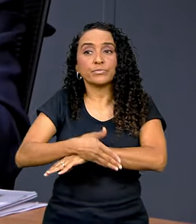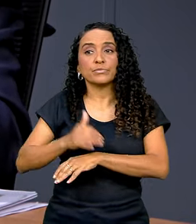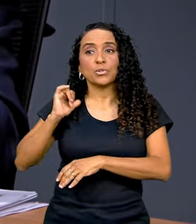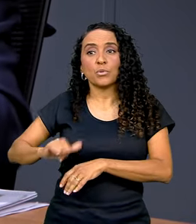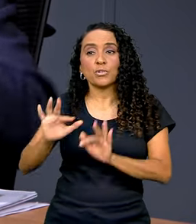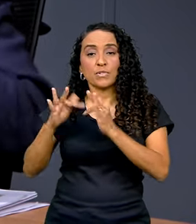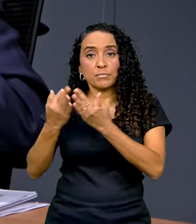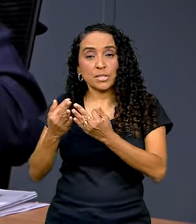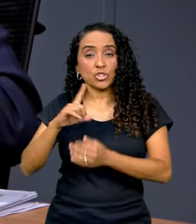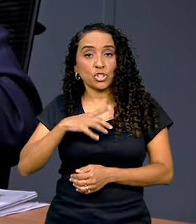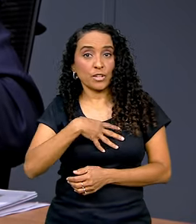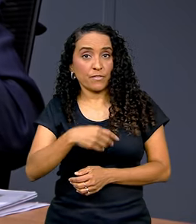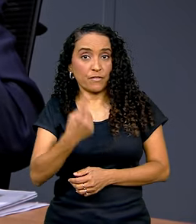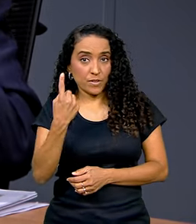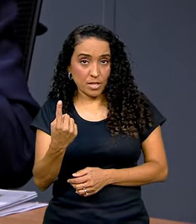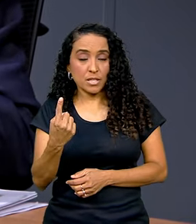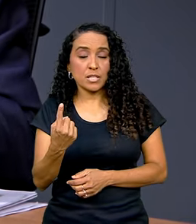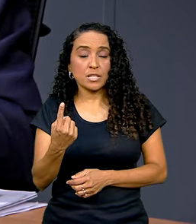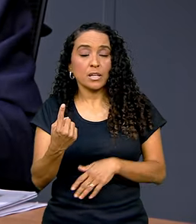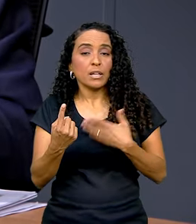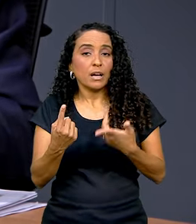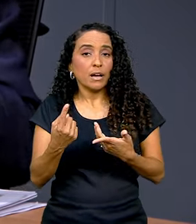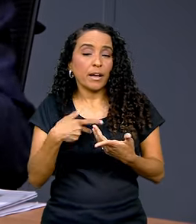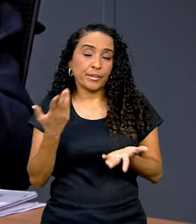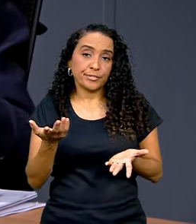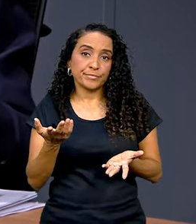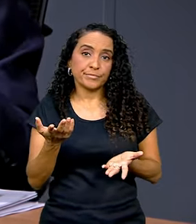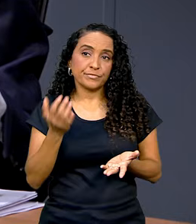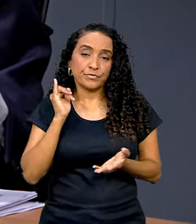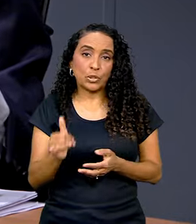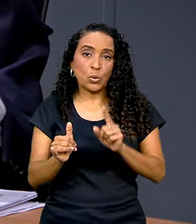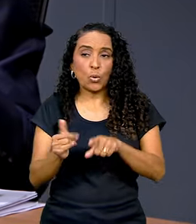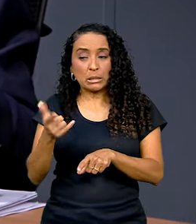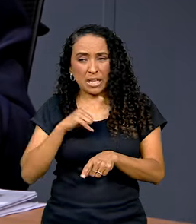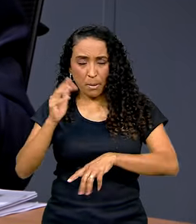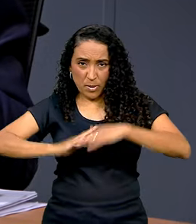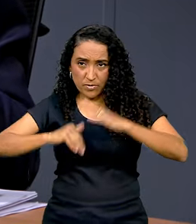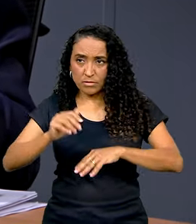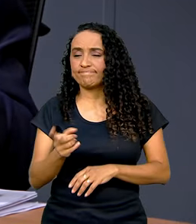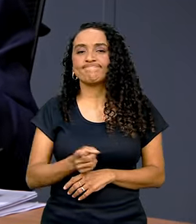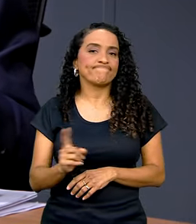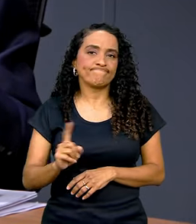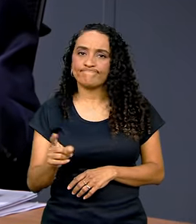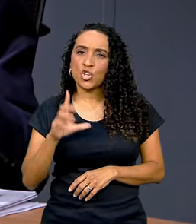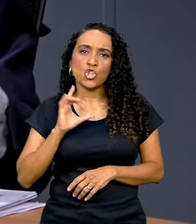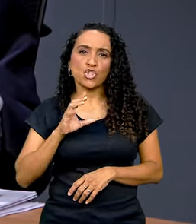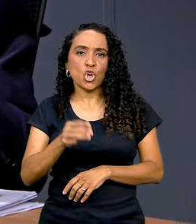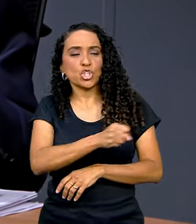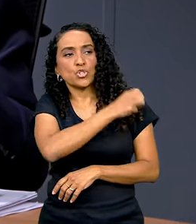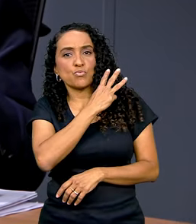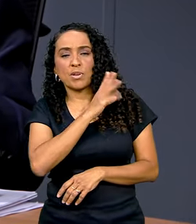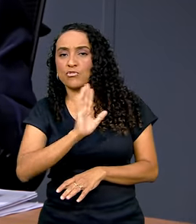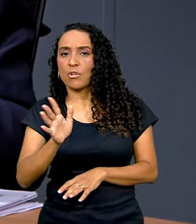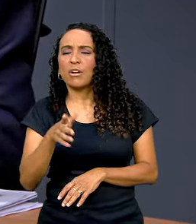no Bolsa Família tinha uma filha e ela e a gente olha você tem uma profissão não eu só tenho